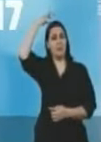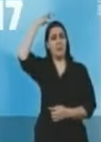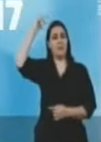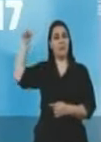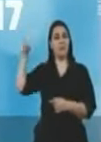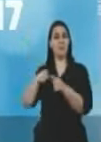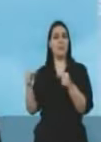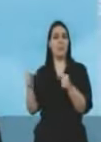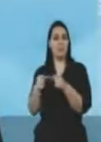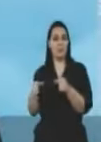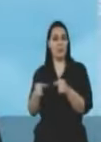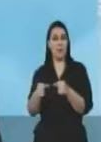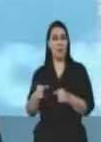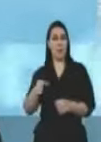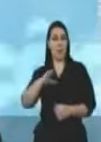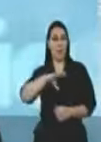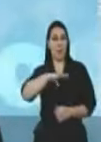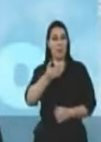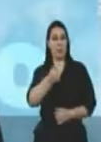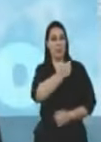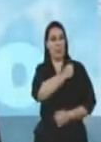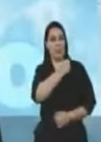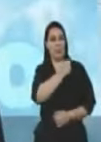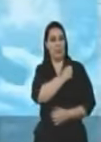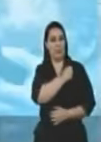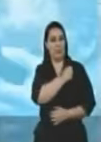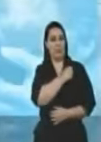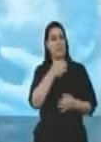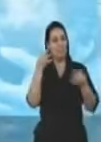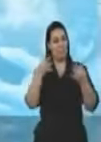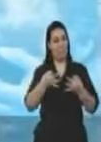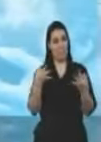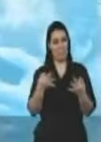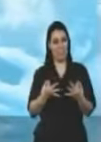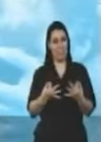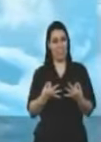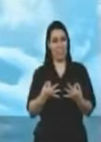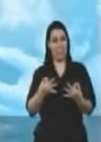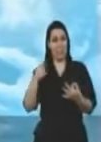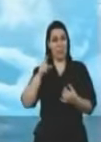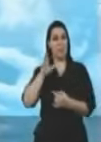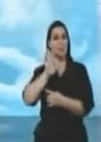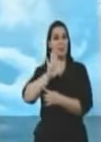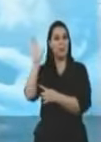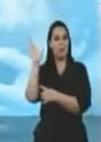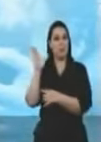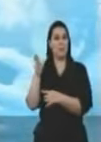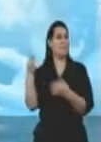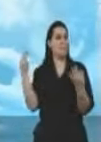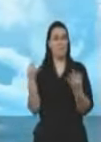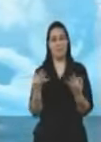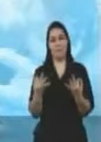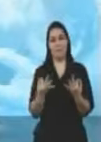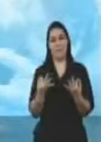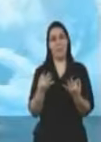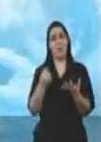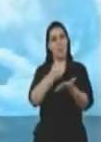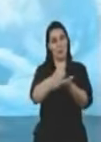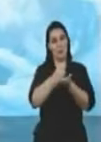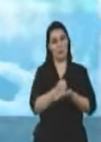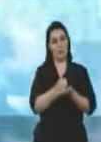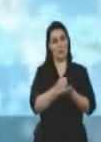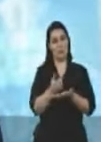Câmara Federal. Com coragem e coração, pode ter certeza, faremos uma campanha incrível e eu conto com você.